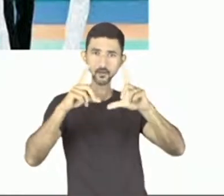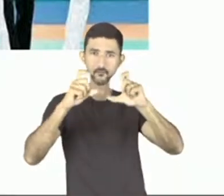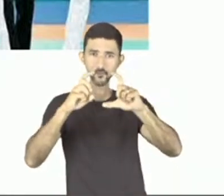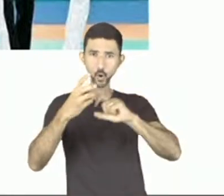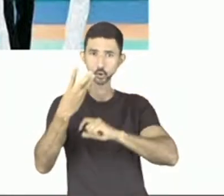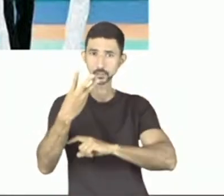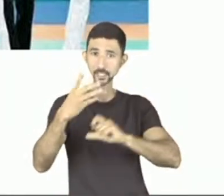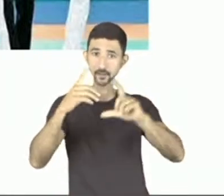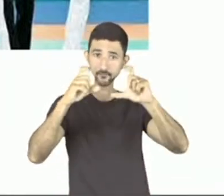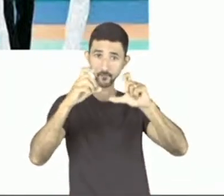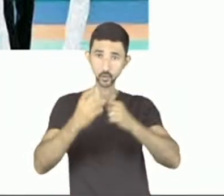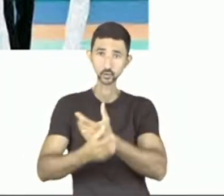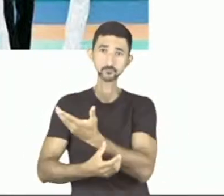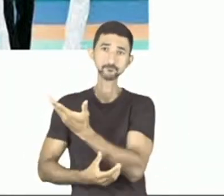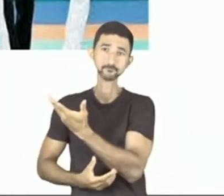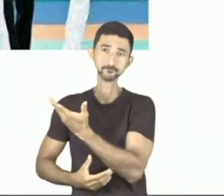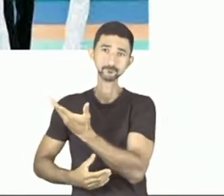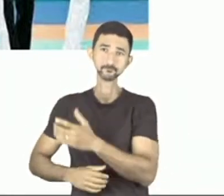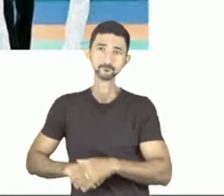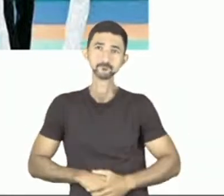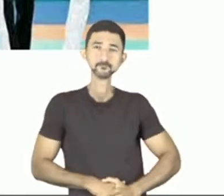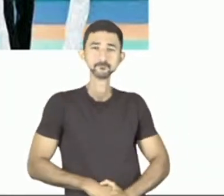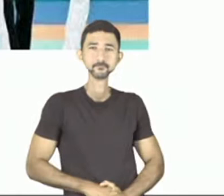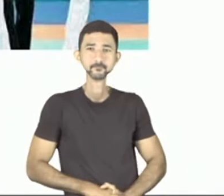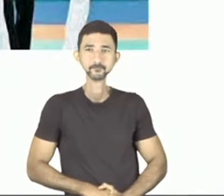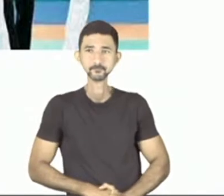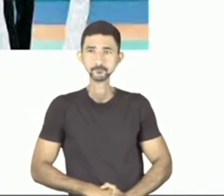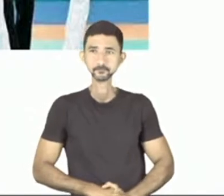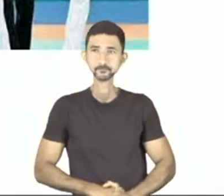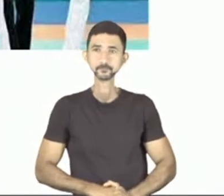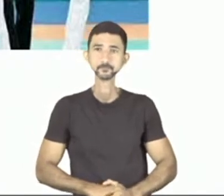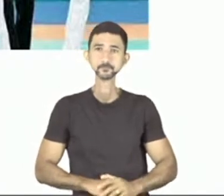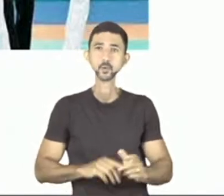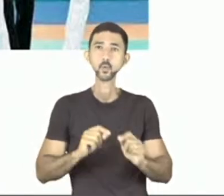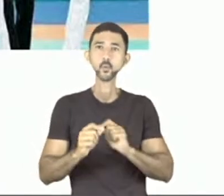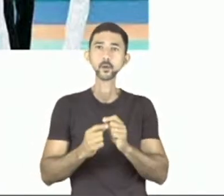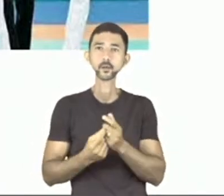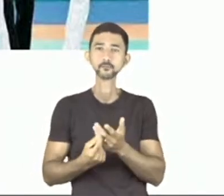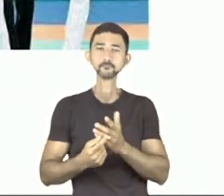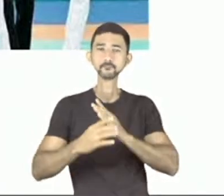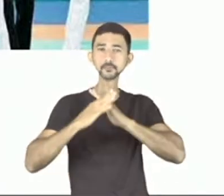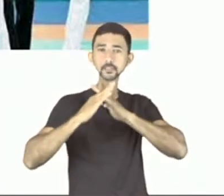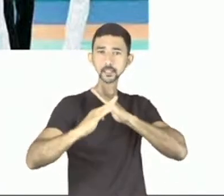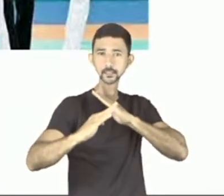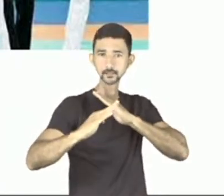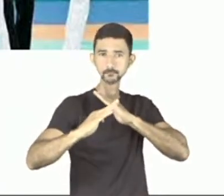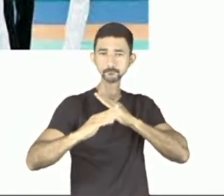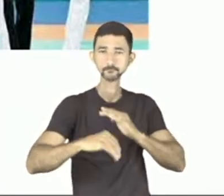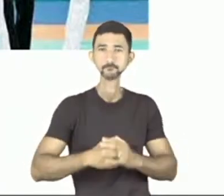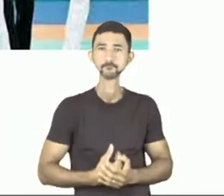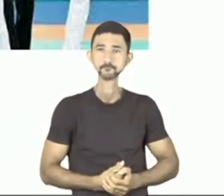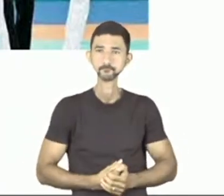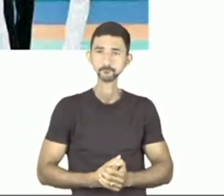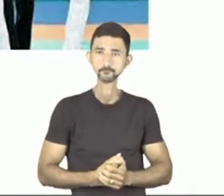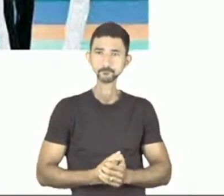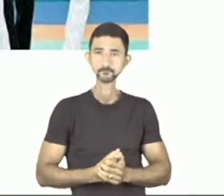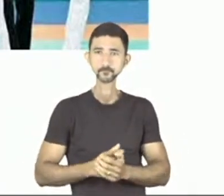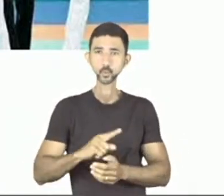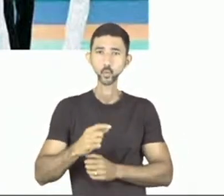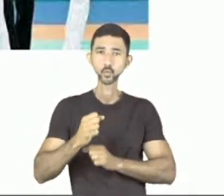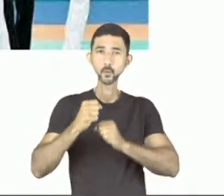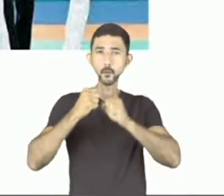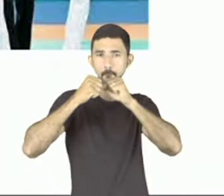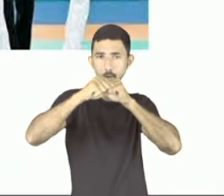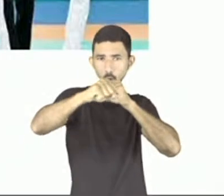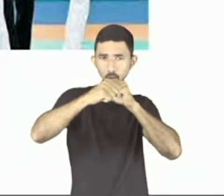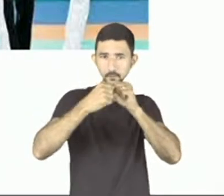delas. Nós temos aí na imagem do lado esquerdo o karatê, ao centro o